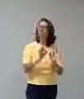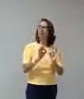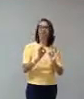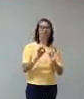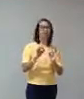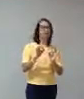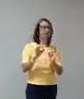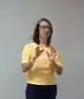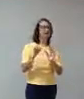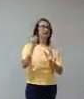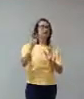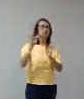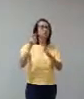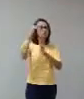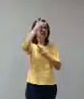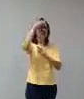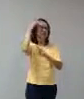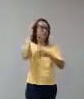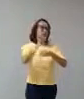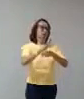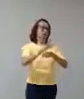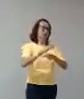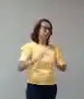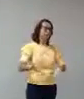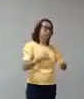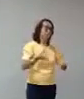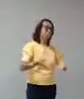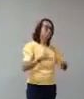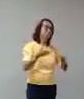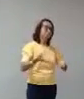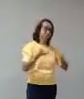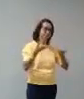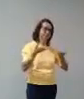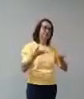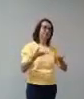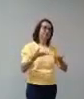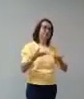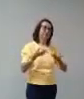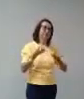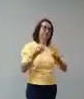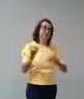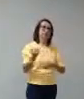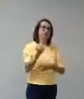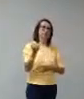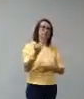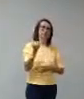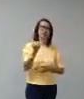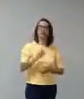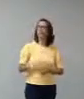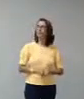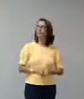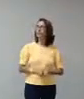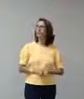de pessoas que passaram por ele tiveram um grande significado.